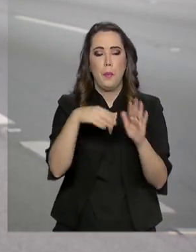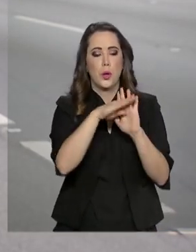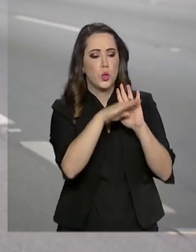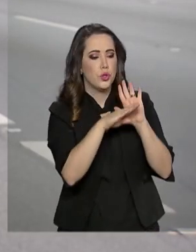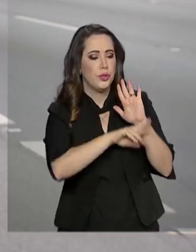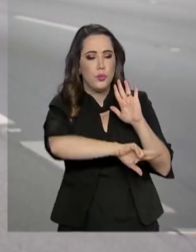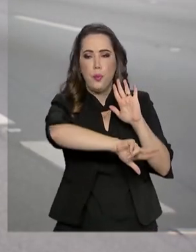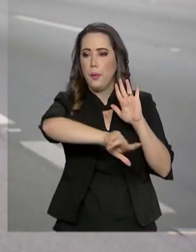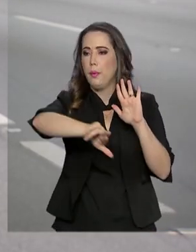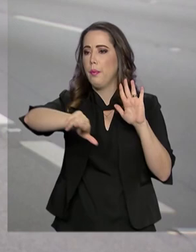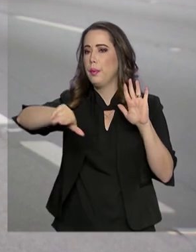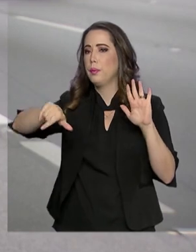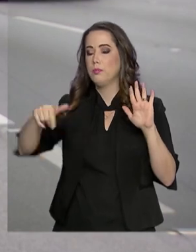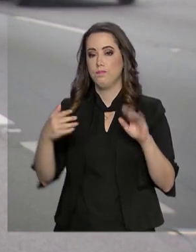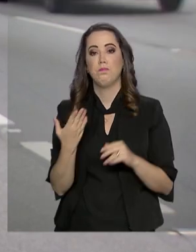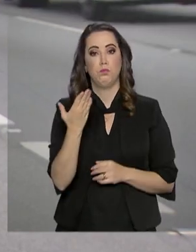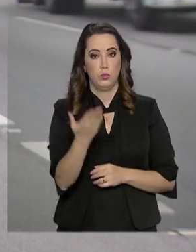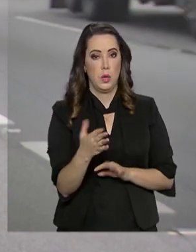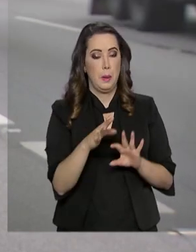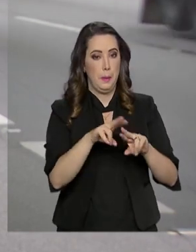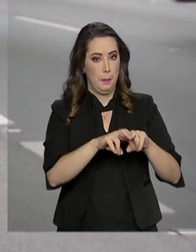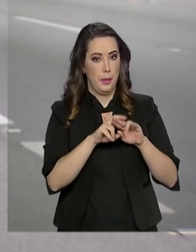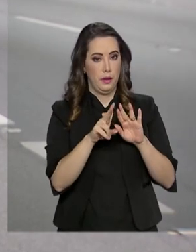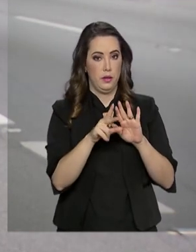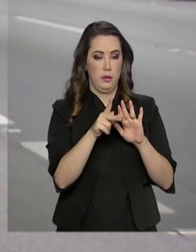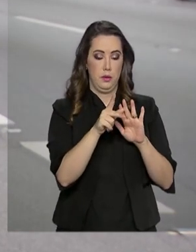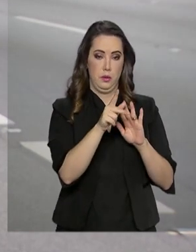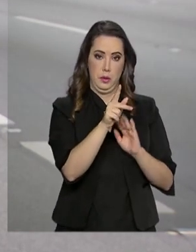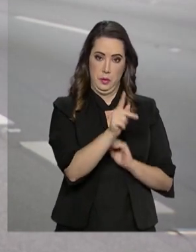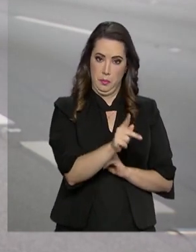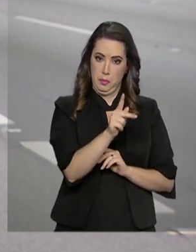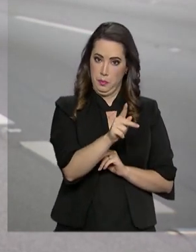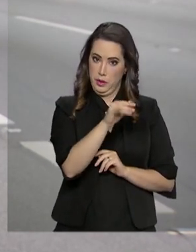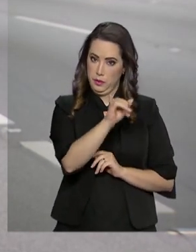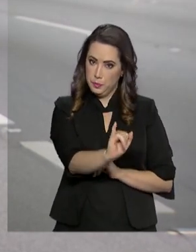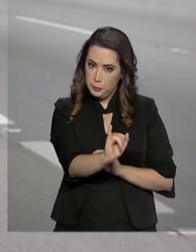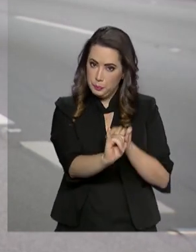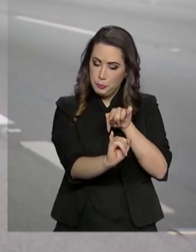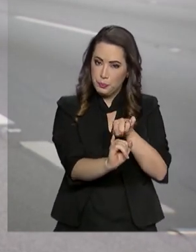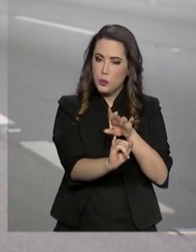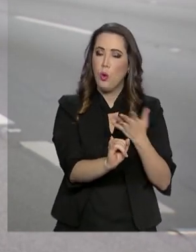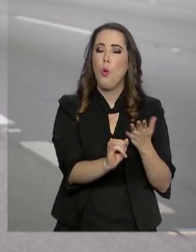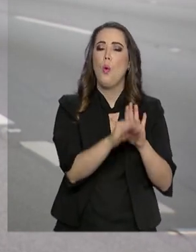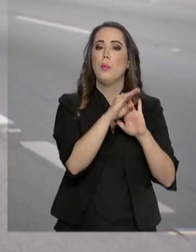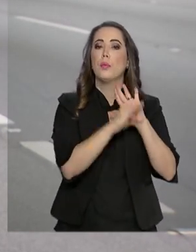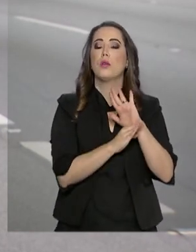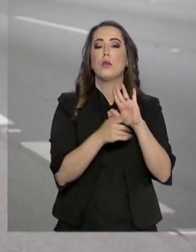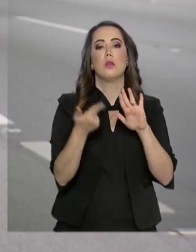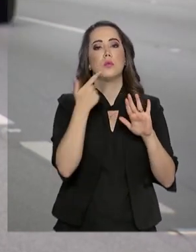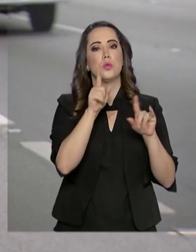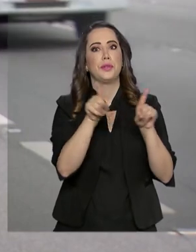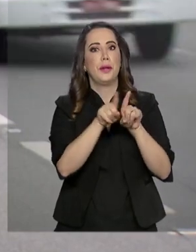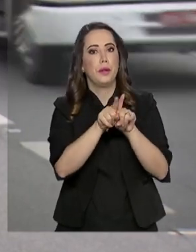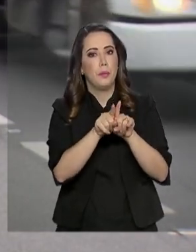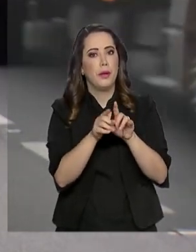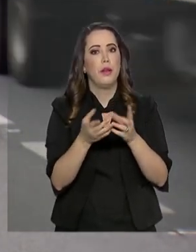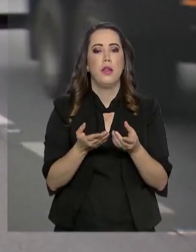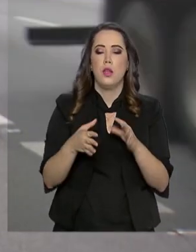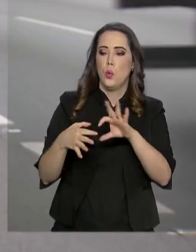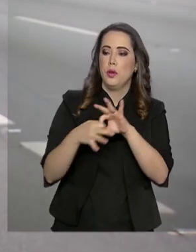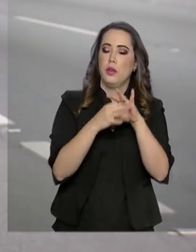e audaciosa. Pelo programa de parcerias para investimentos, o PPI, os programas alcançam também aeroportos,